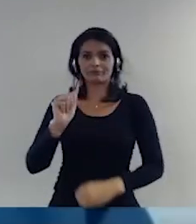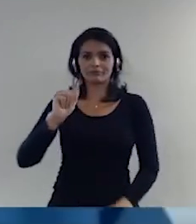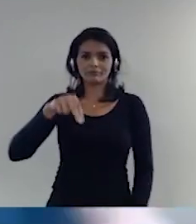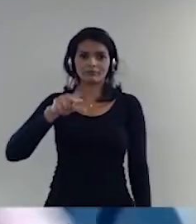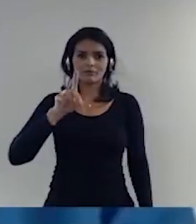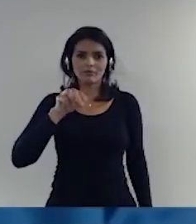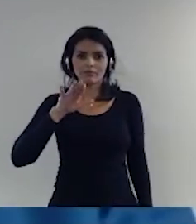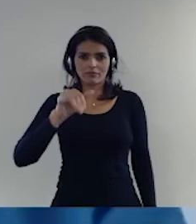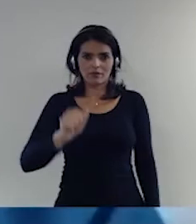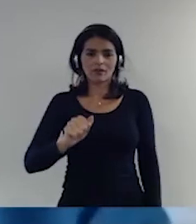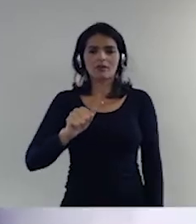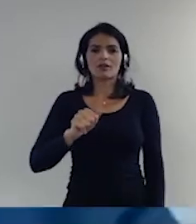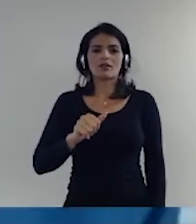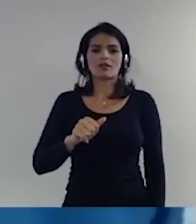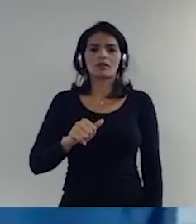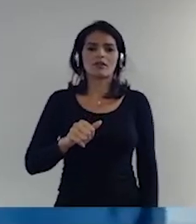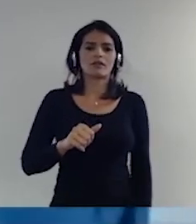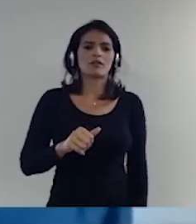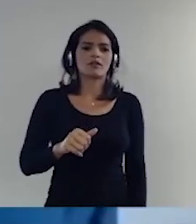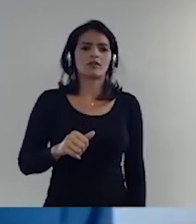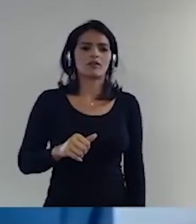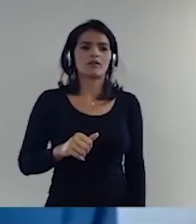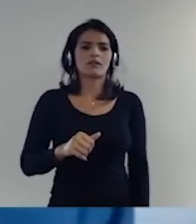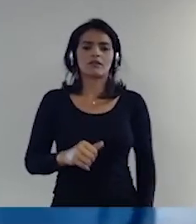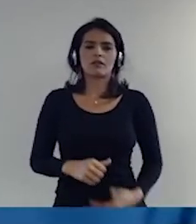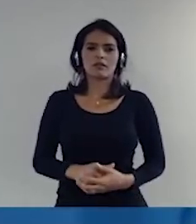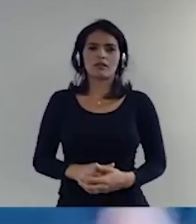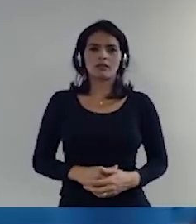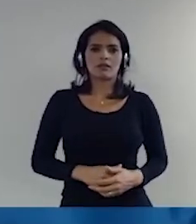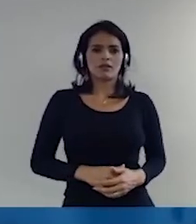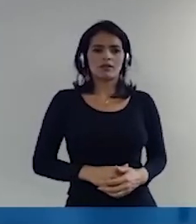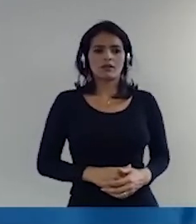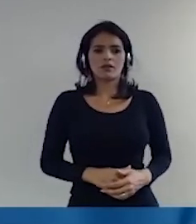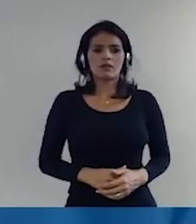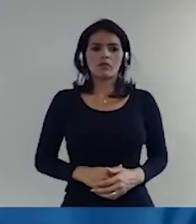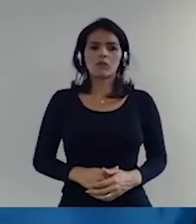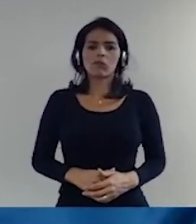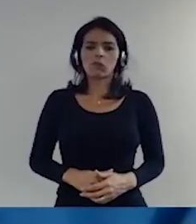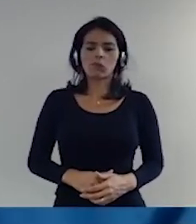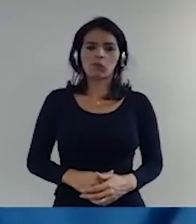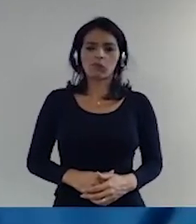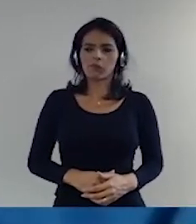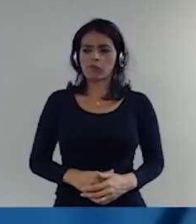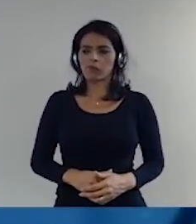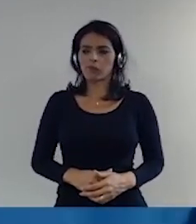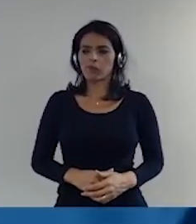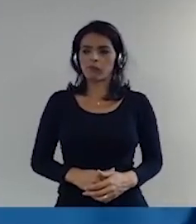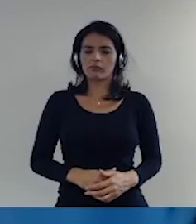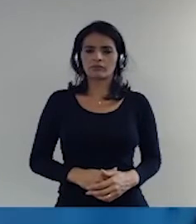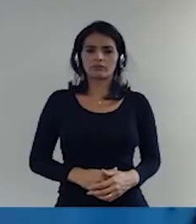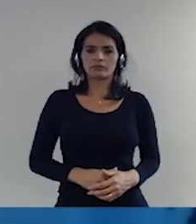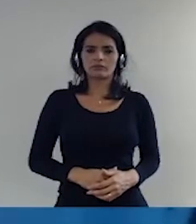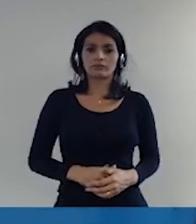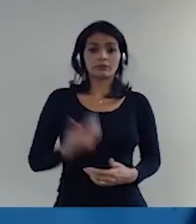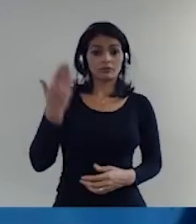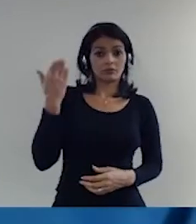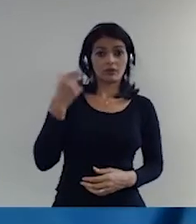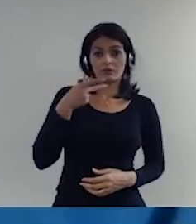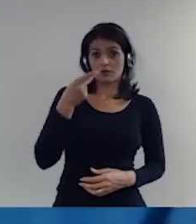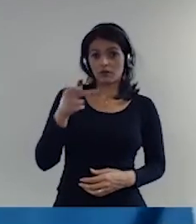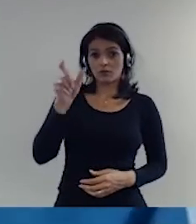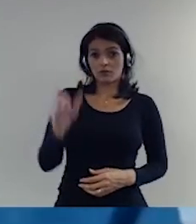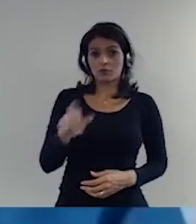que o locatário se vê privado de utilização da coisa por um certo tempo, mas, como havia dito o professor